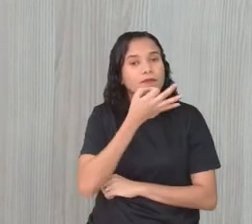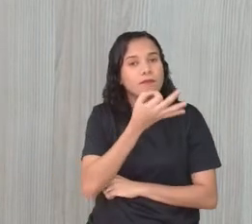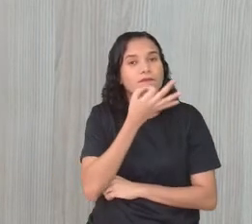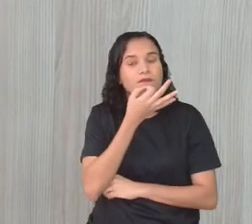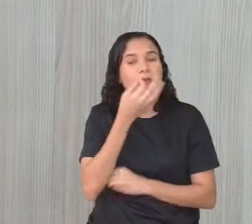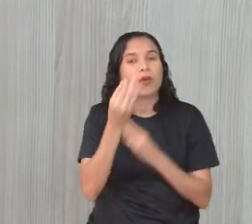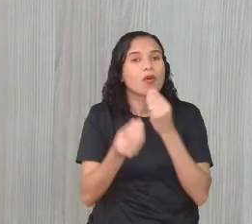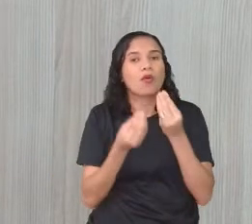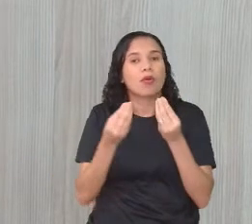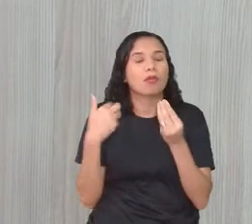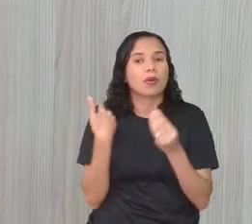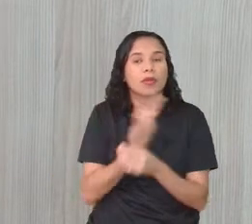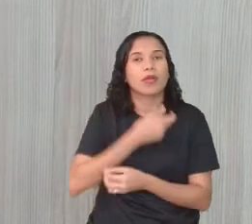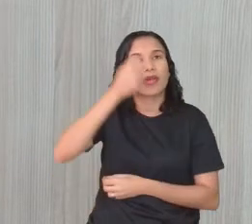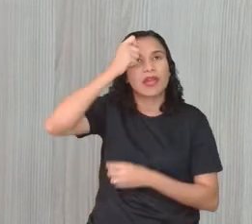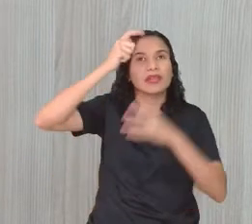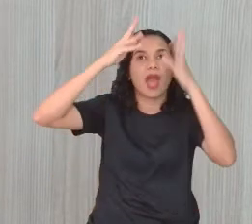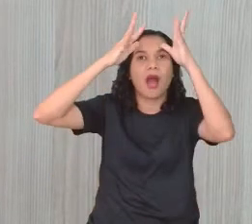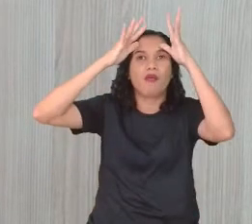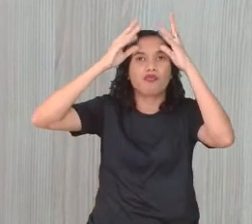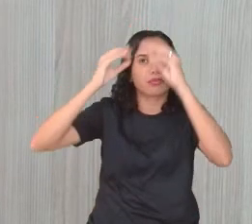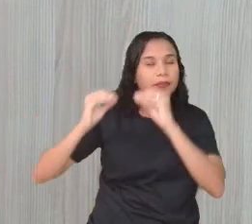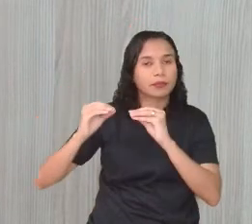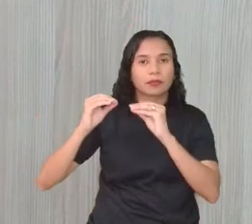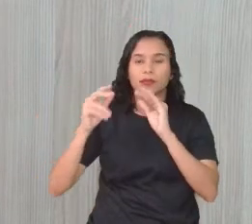justamente desmistificar esse